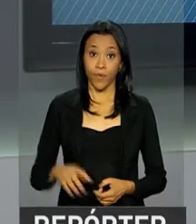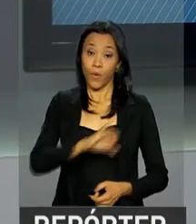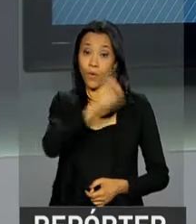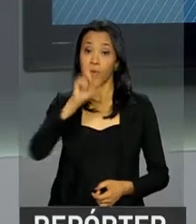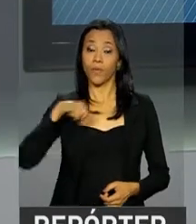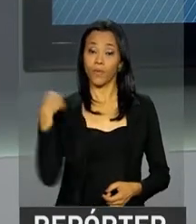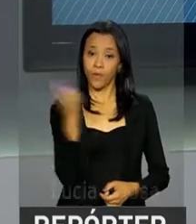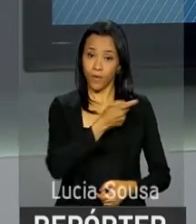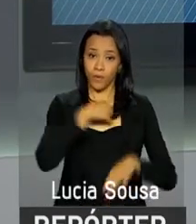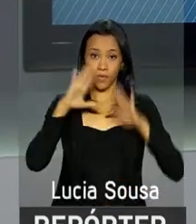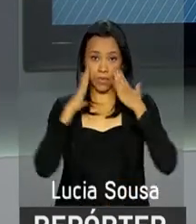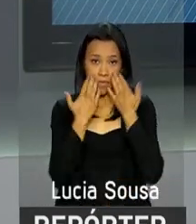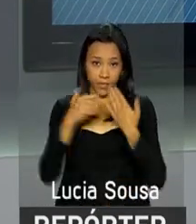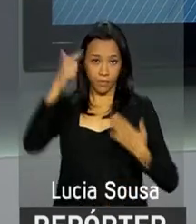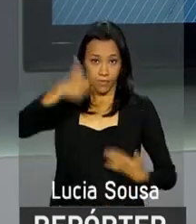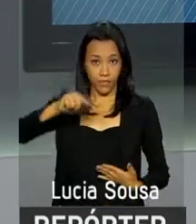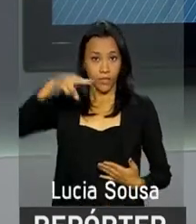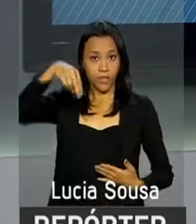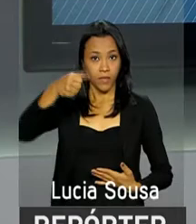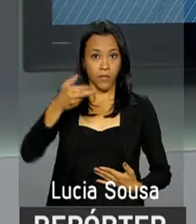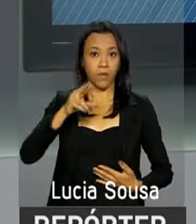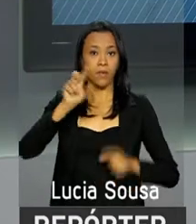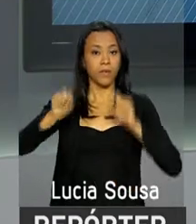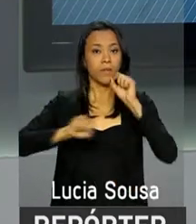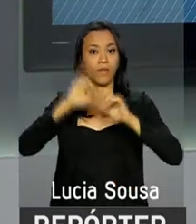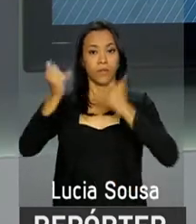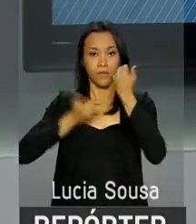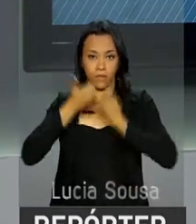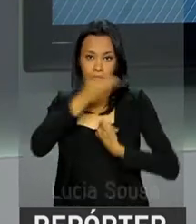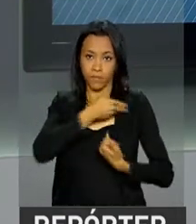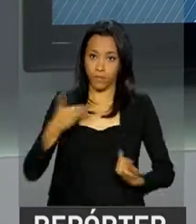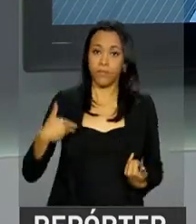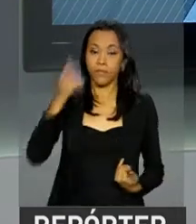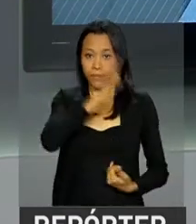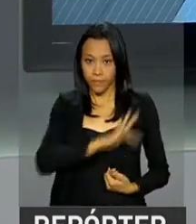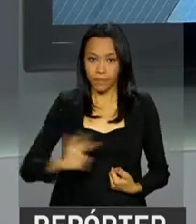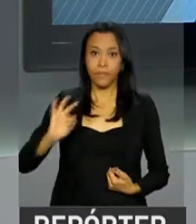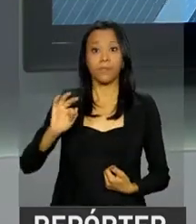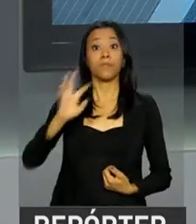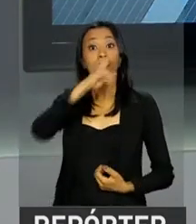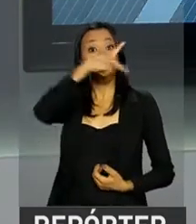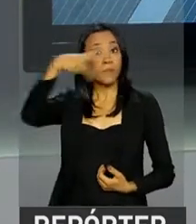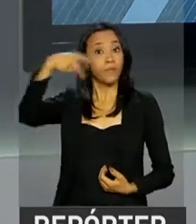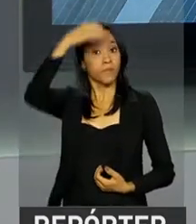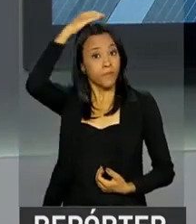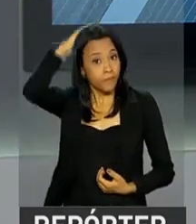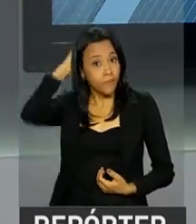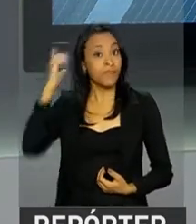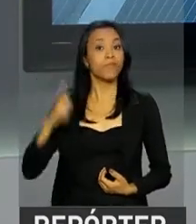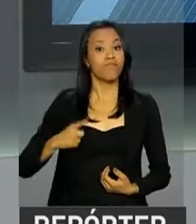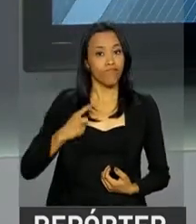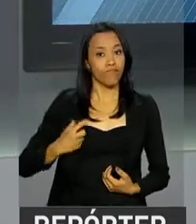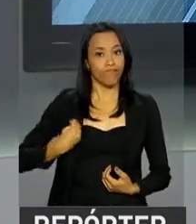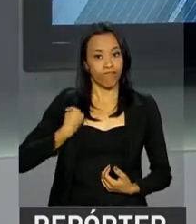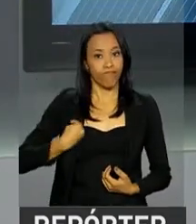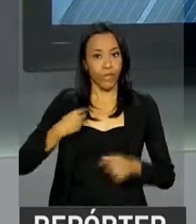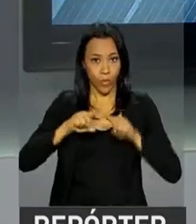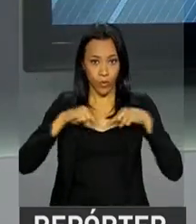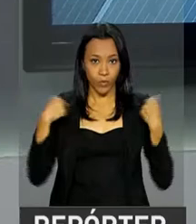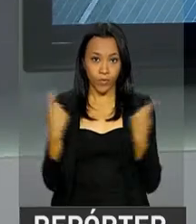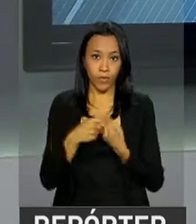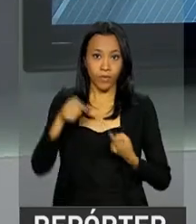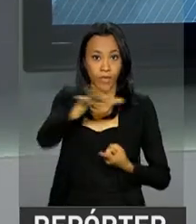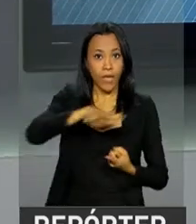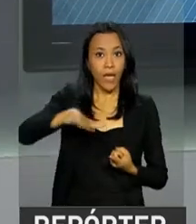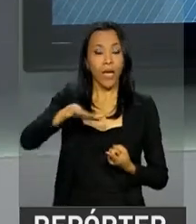Olá, estamos de volta com o repórter NBR e as notícias do governo federal. O presidente Michel Temer se reuniu com os ministros da área